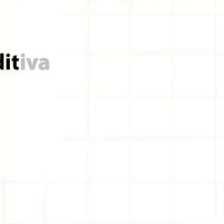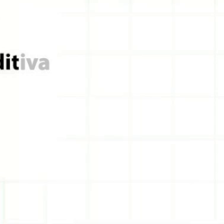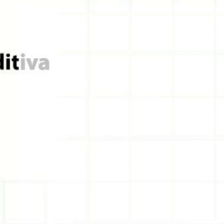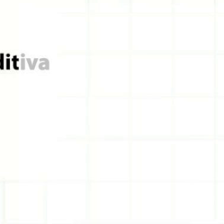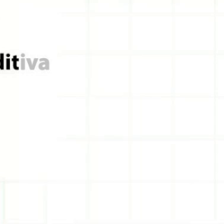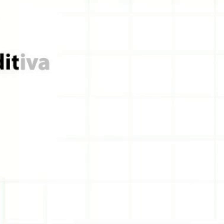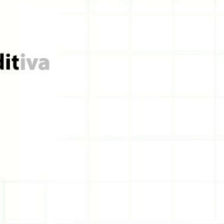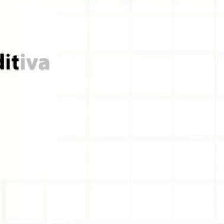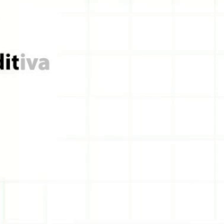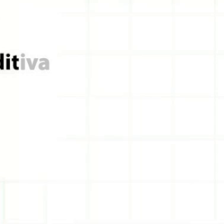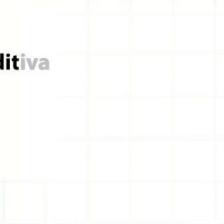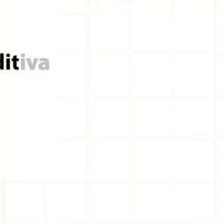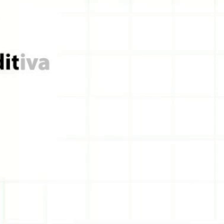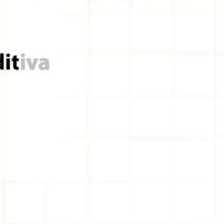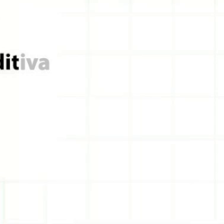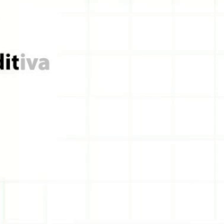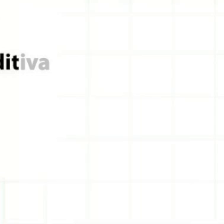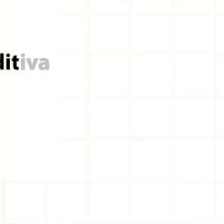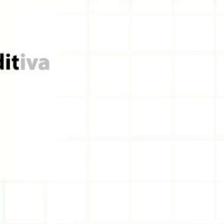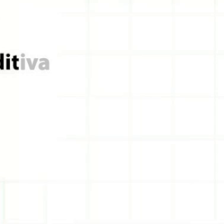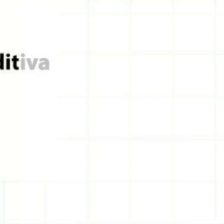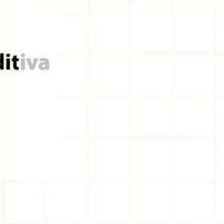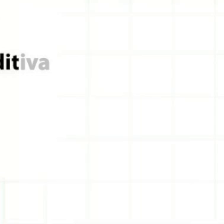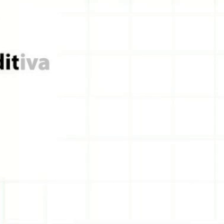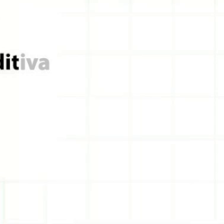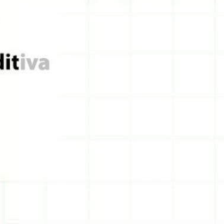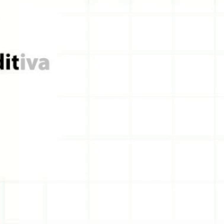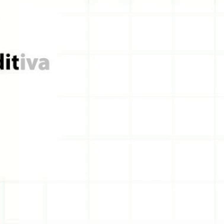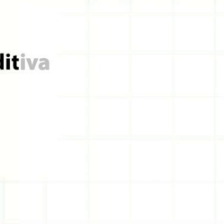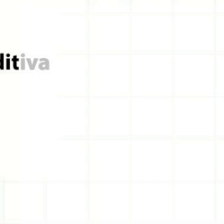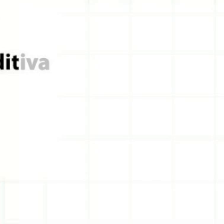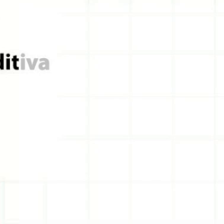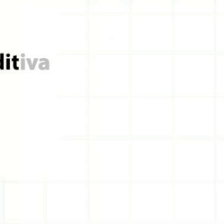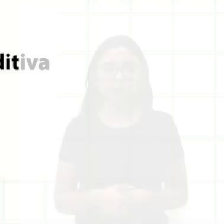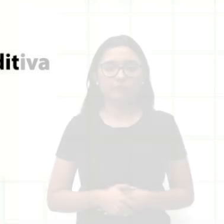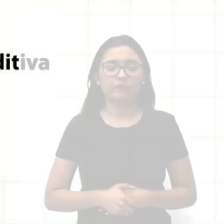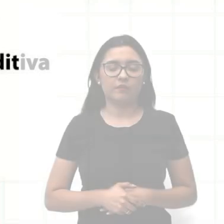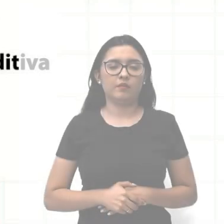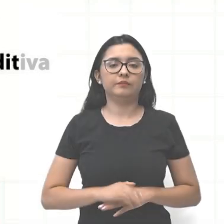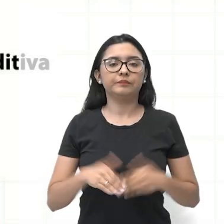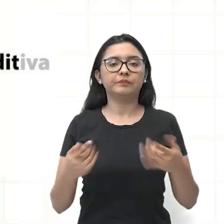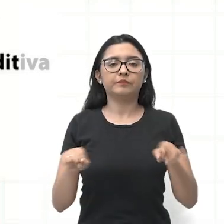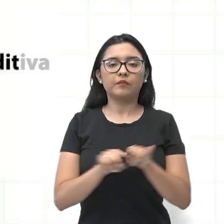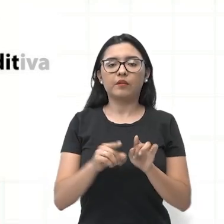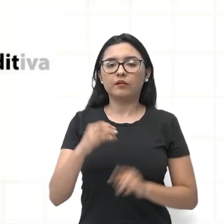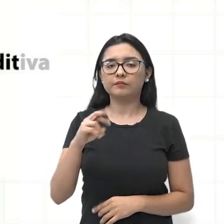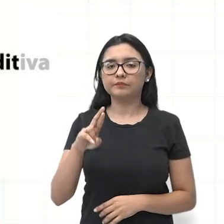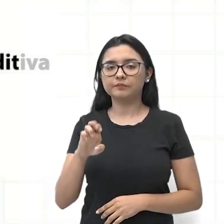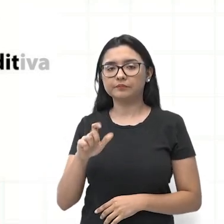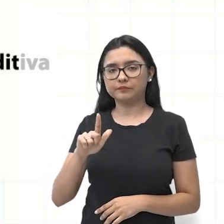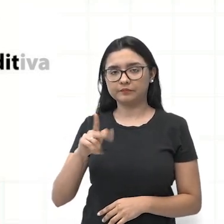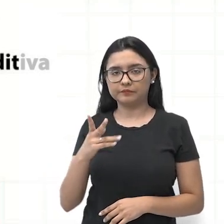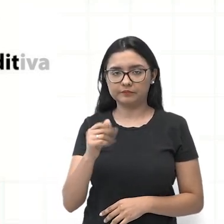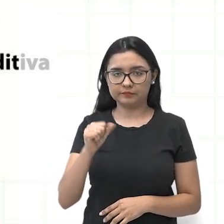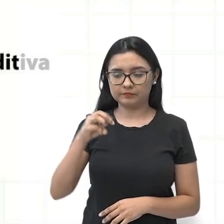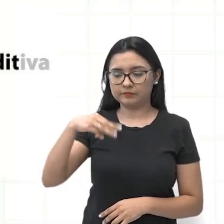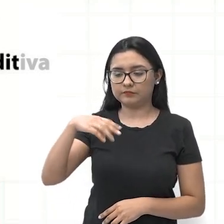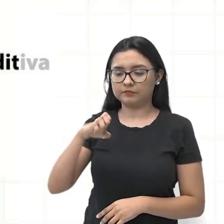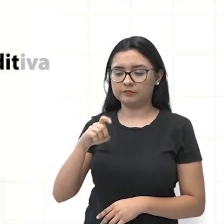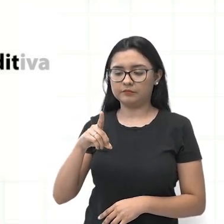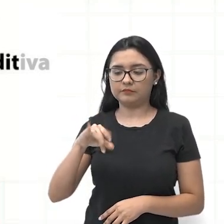A orelha média, na orelha média, nós vamos ter o quê?